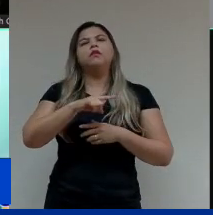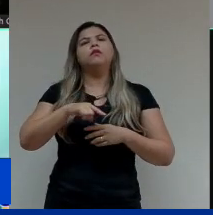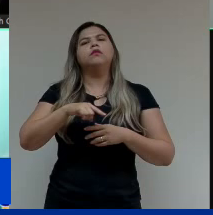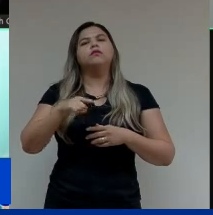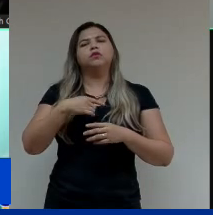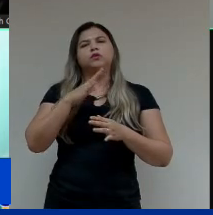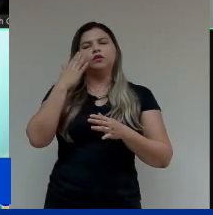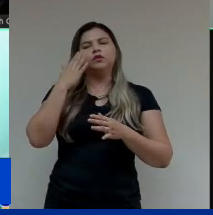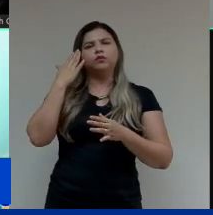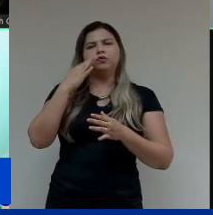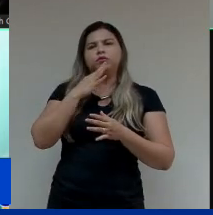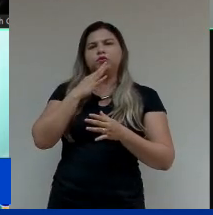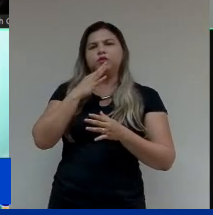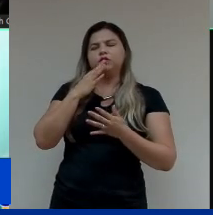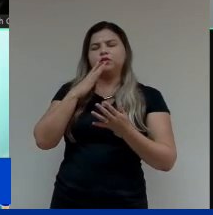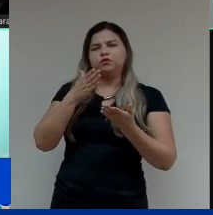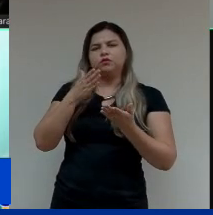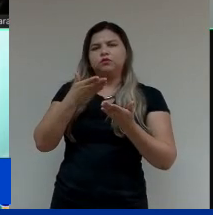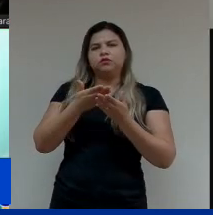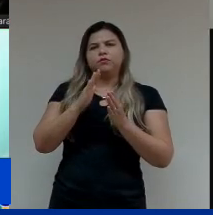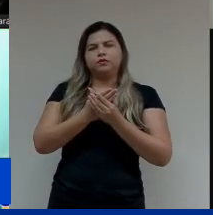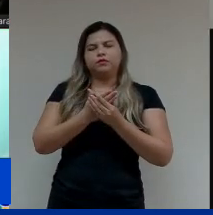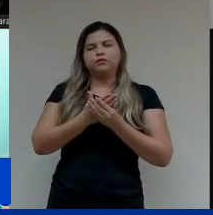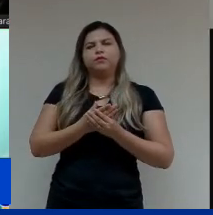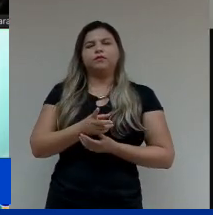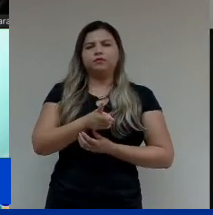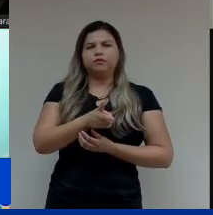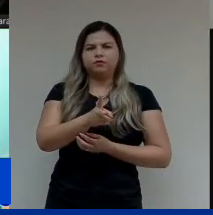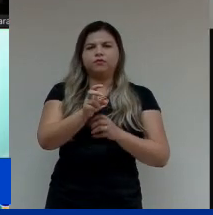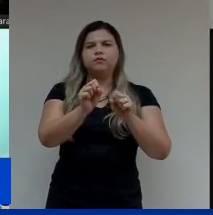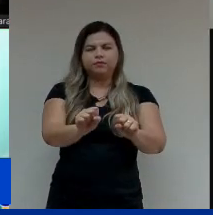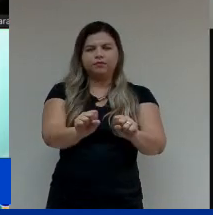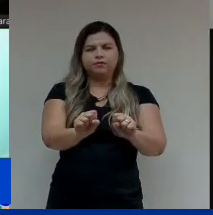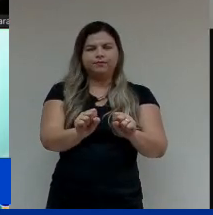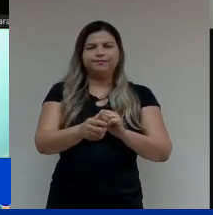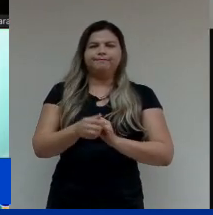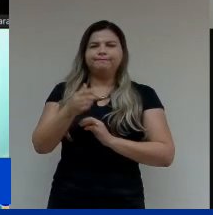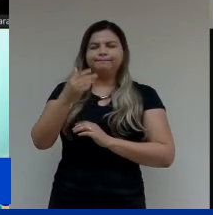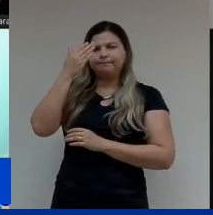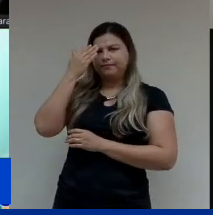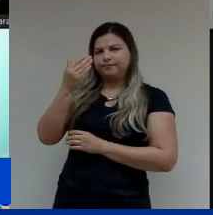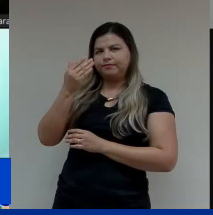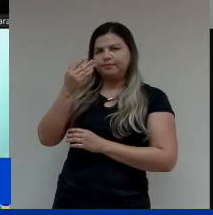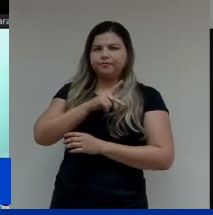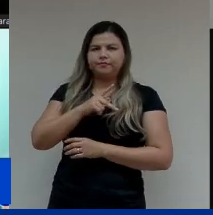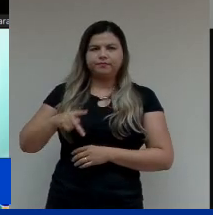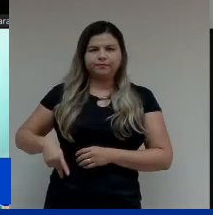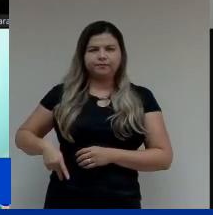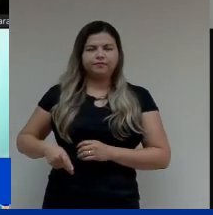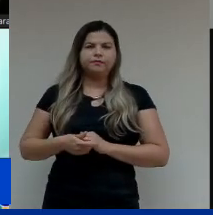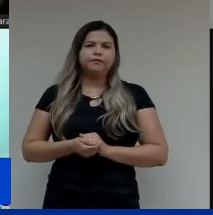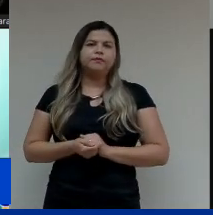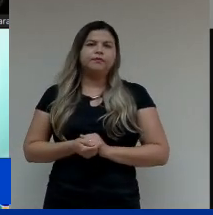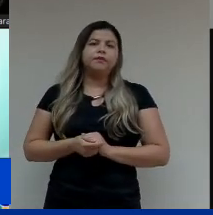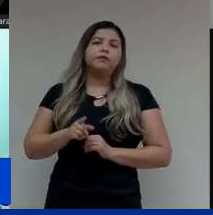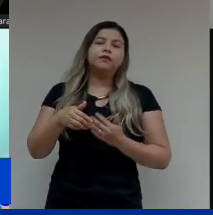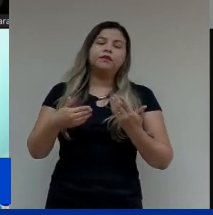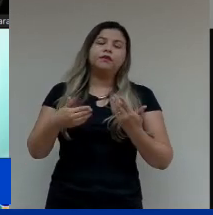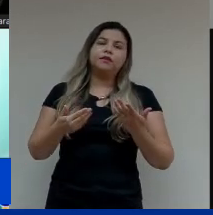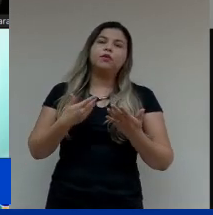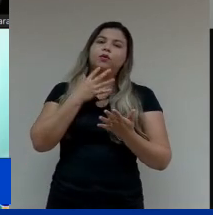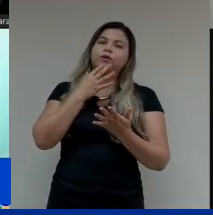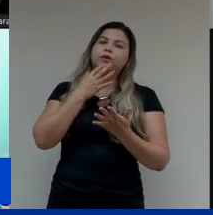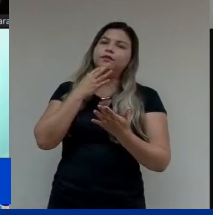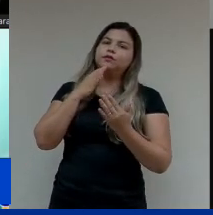reitera os termos do parecer. pode prosseguir, Excelência. Obrigado, presidente. Presente os pressupostos legais, conheço do